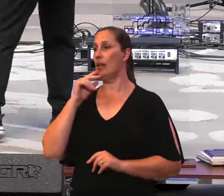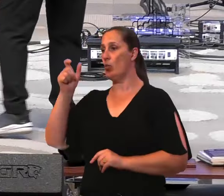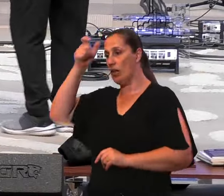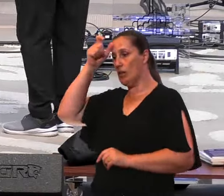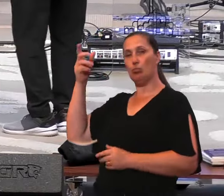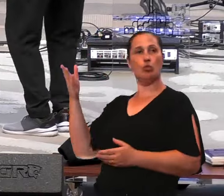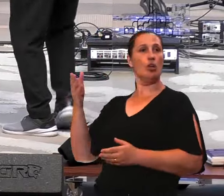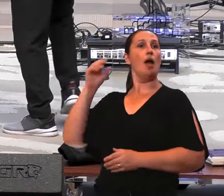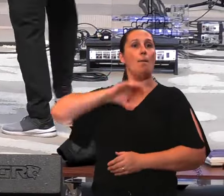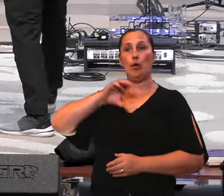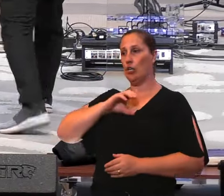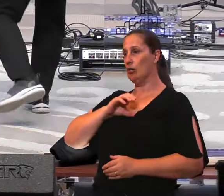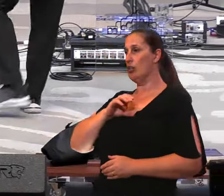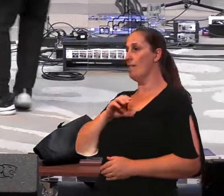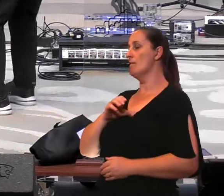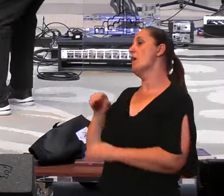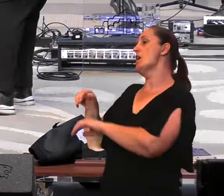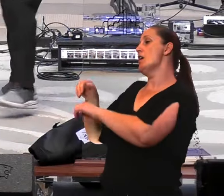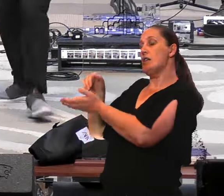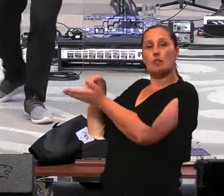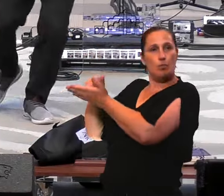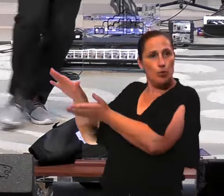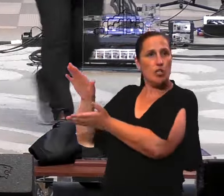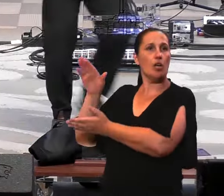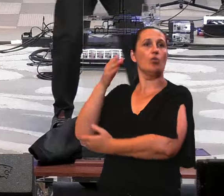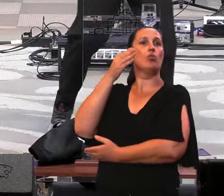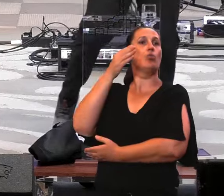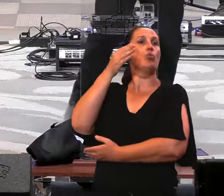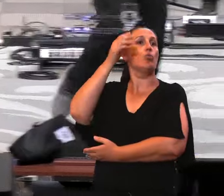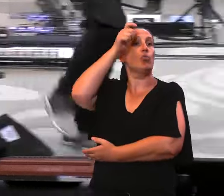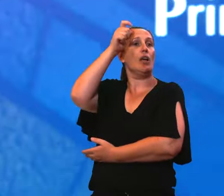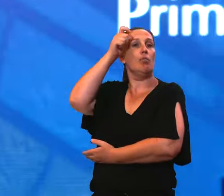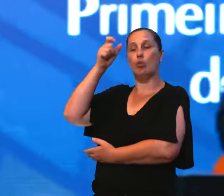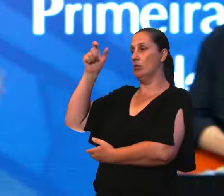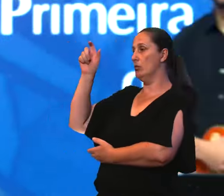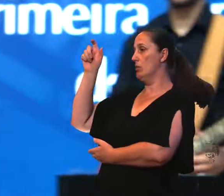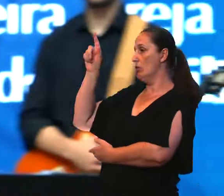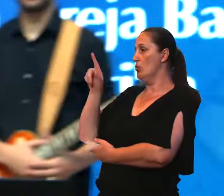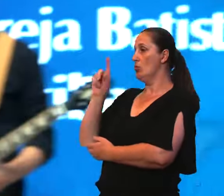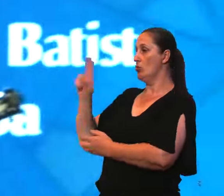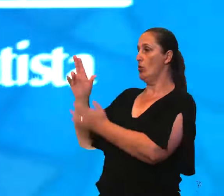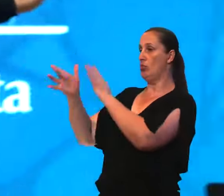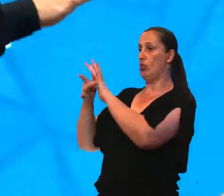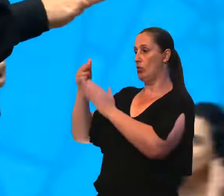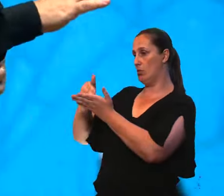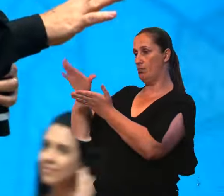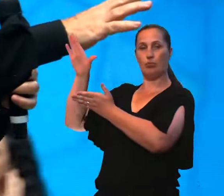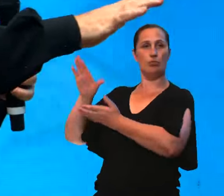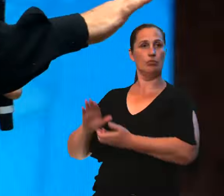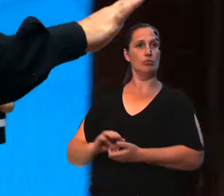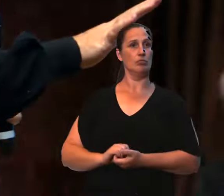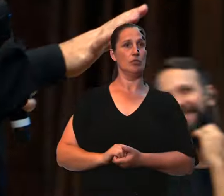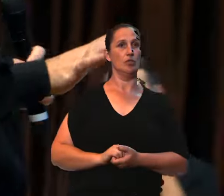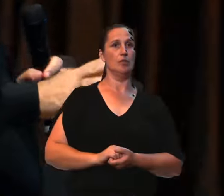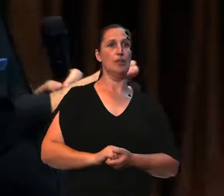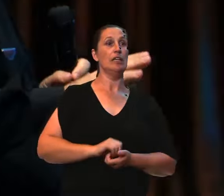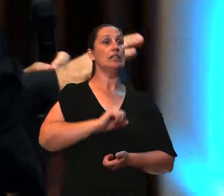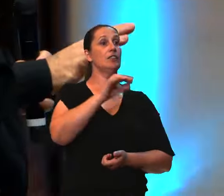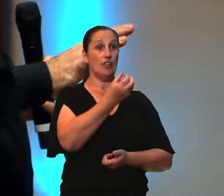vai em português mesmo sai e aí o demônio saiu peguei a mulher a gente tiou e aí a filha ou não se você quiser viajar comigo você vai